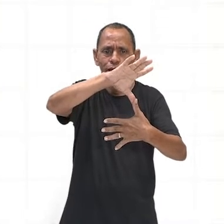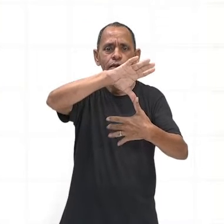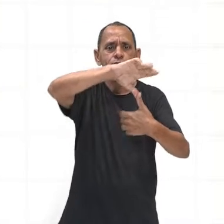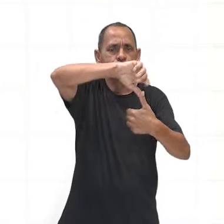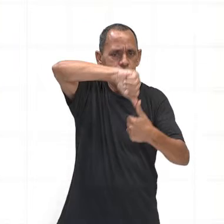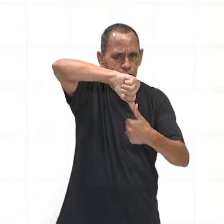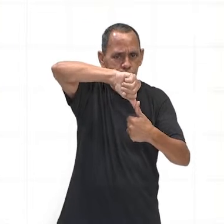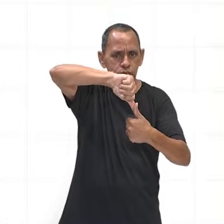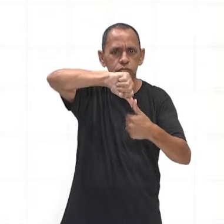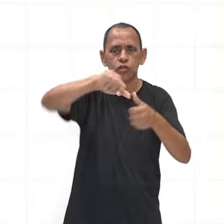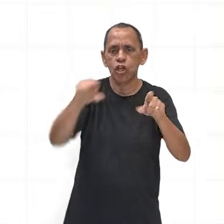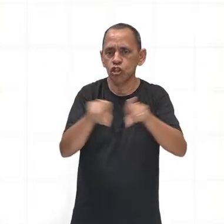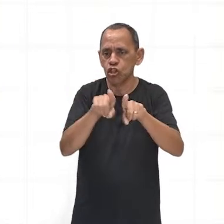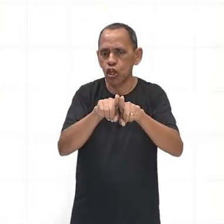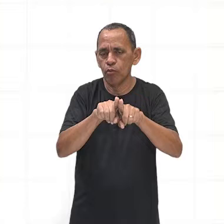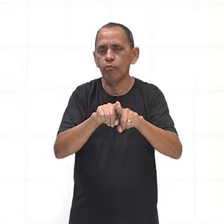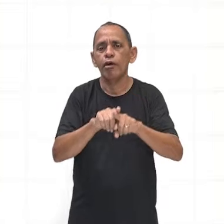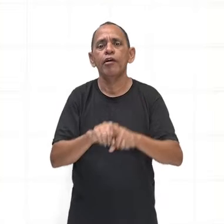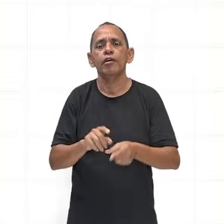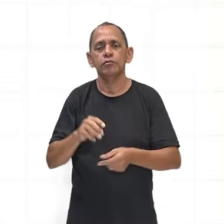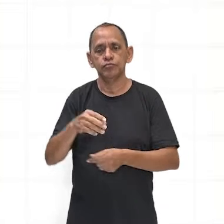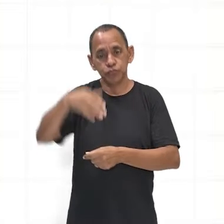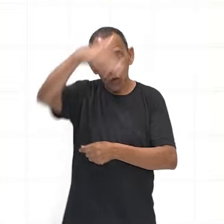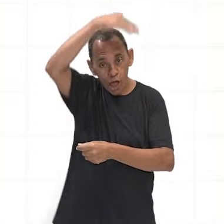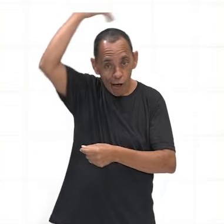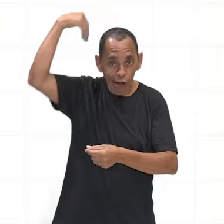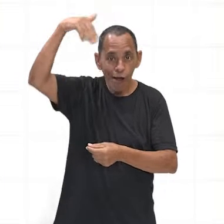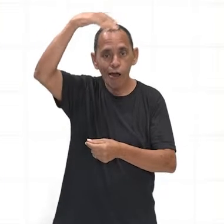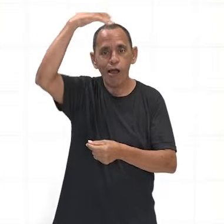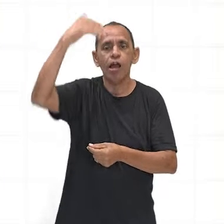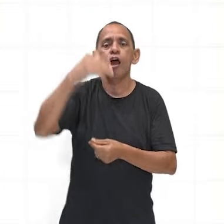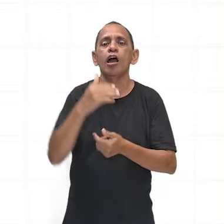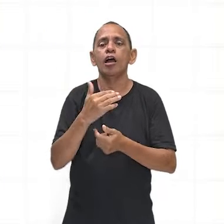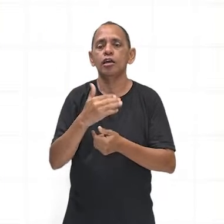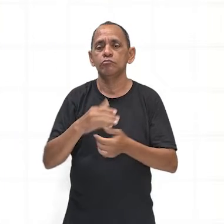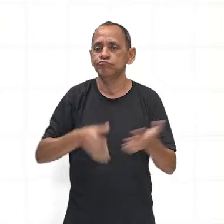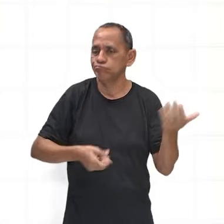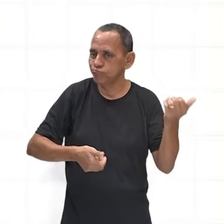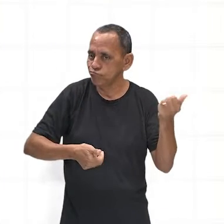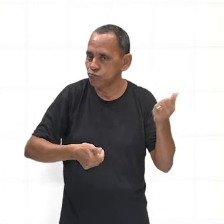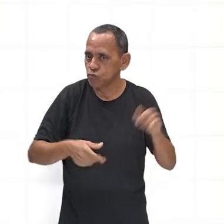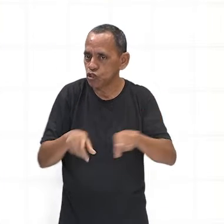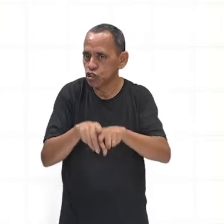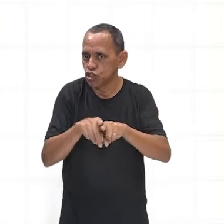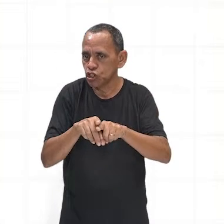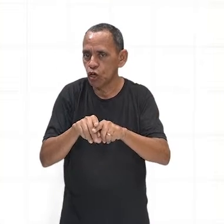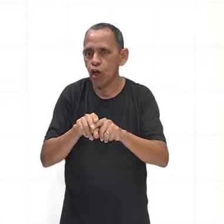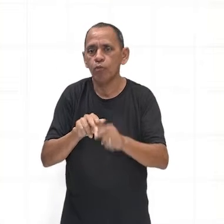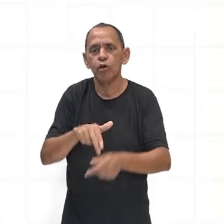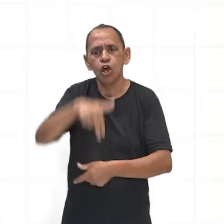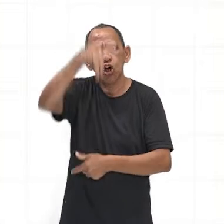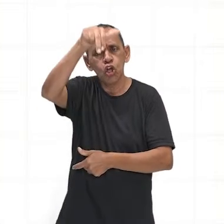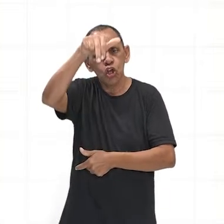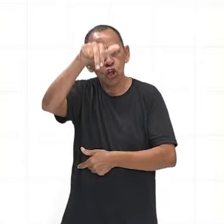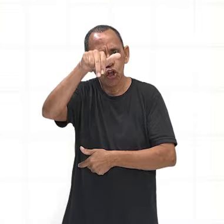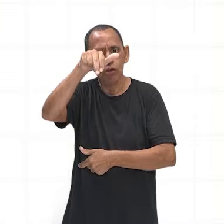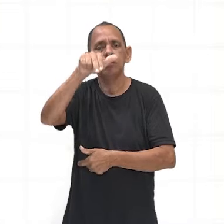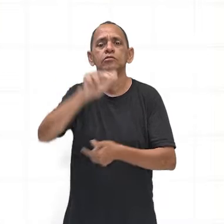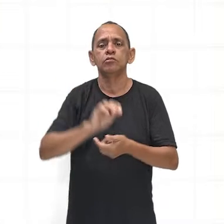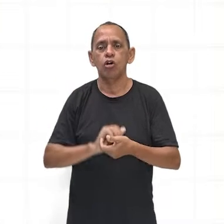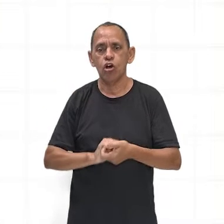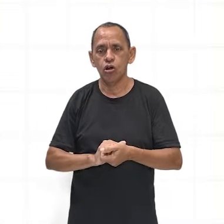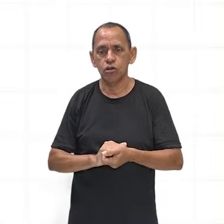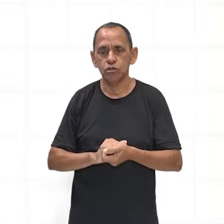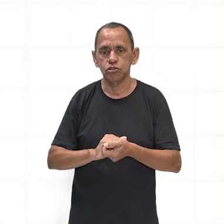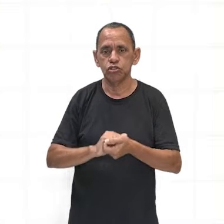um pedacinho do México e também ali mais o norte da América do Sul, porque também pega alguns